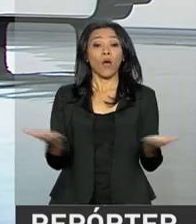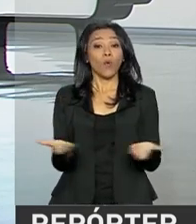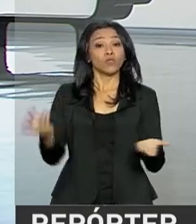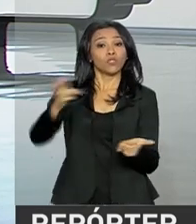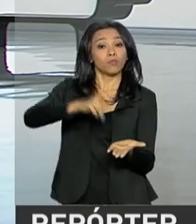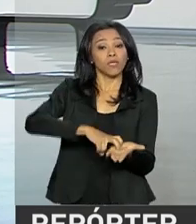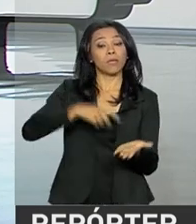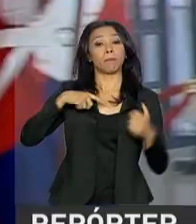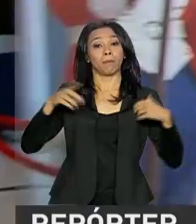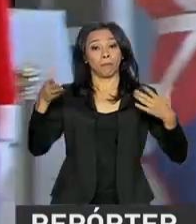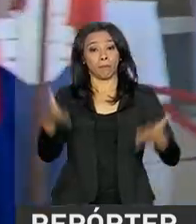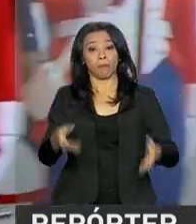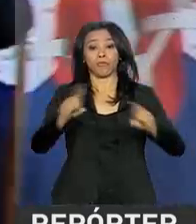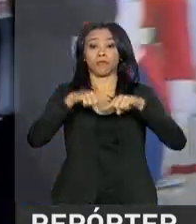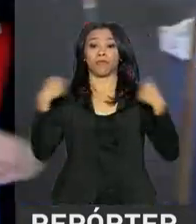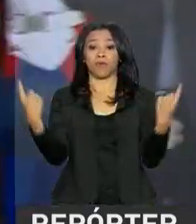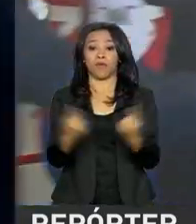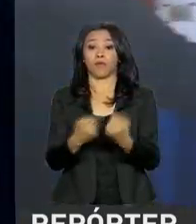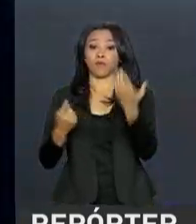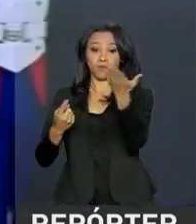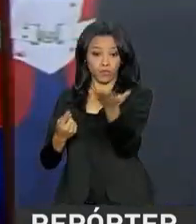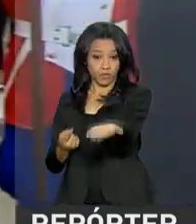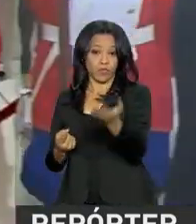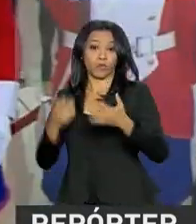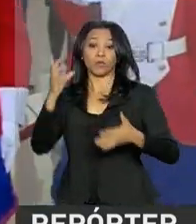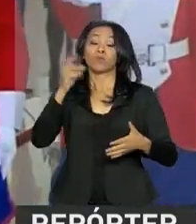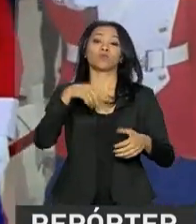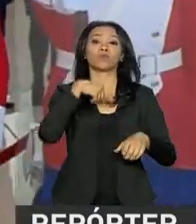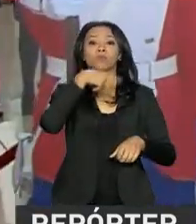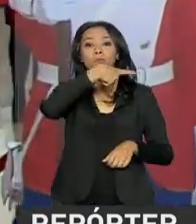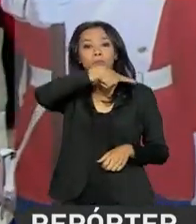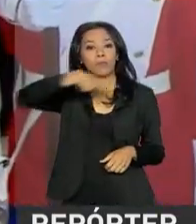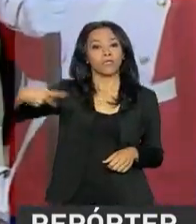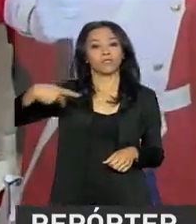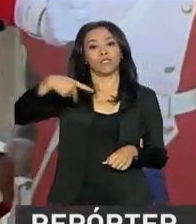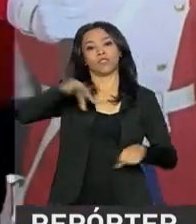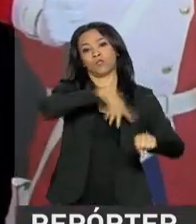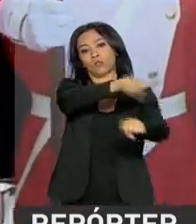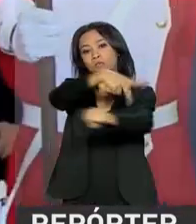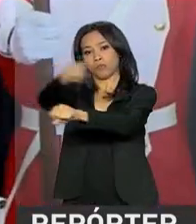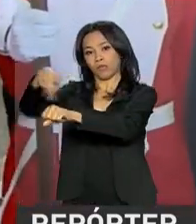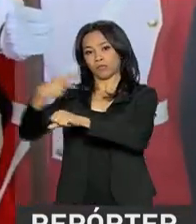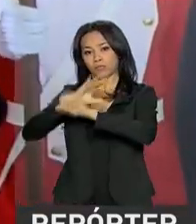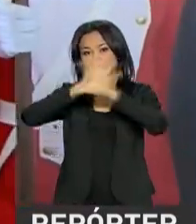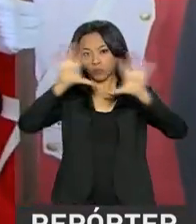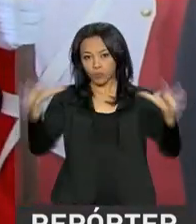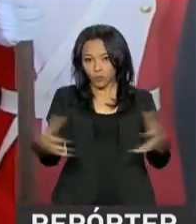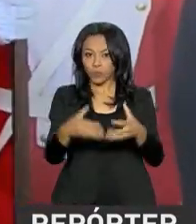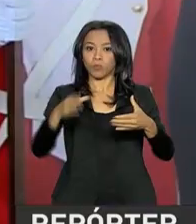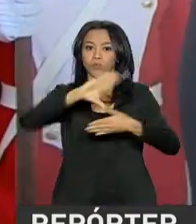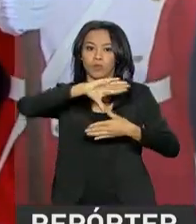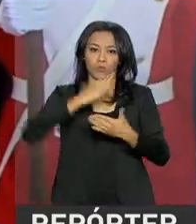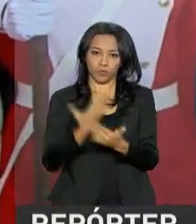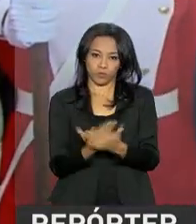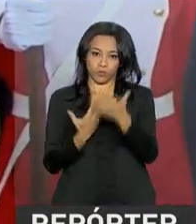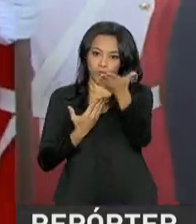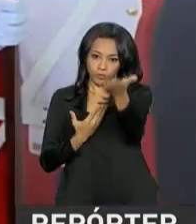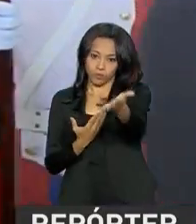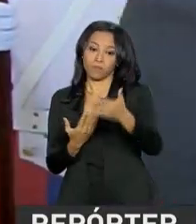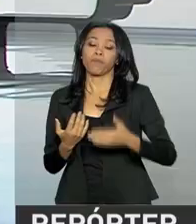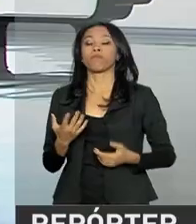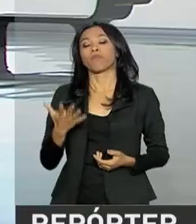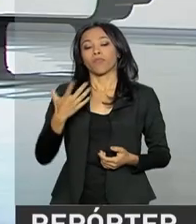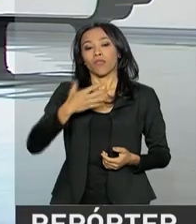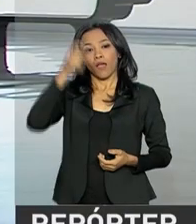plenária dos líderes dos países que compõem o mercosul no centro de convenções da conmebol a repórter lo na